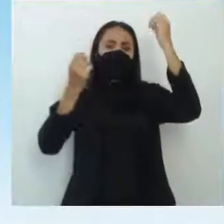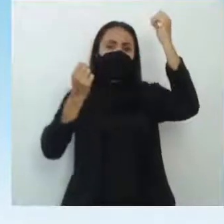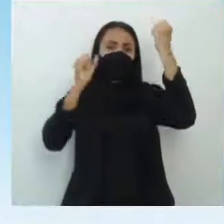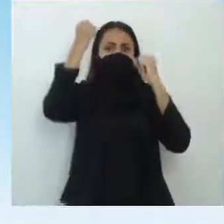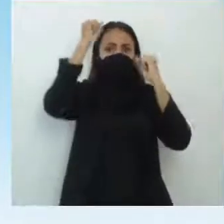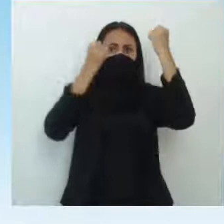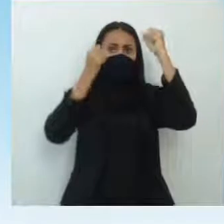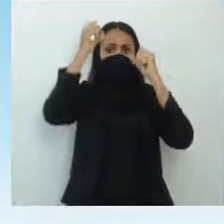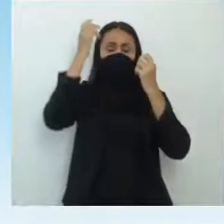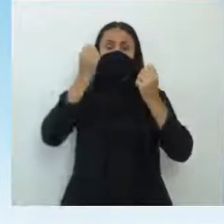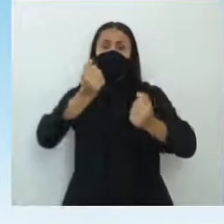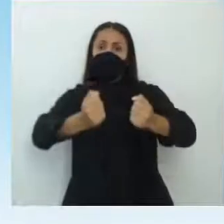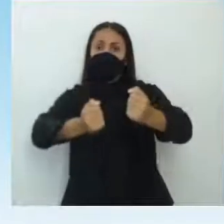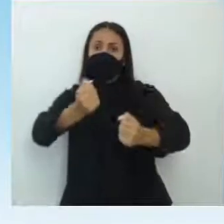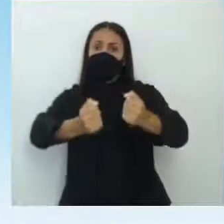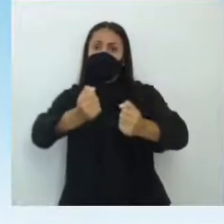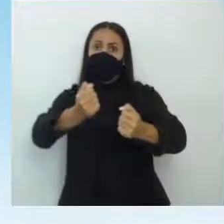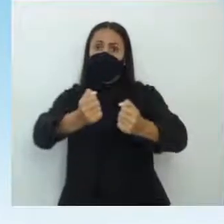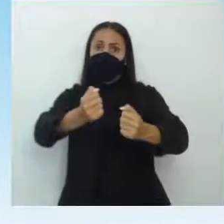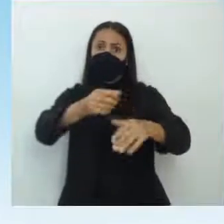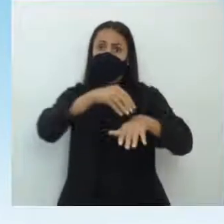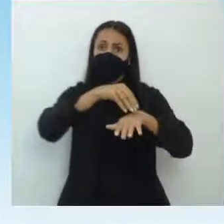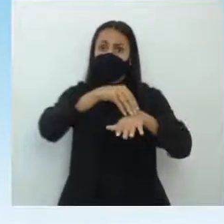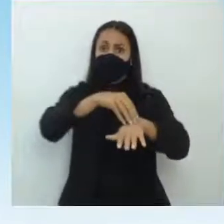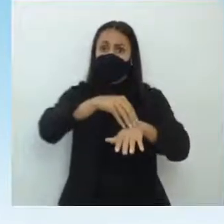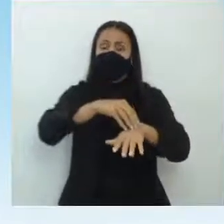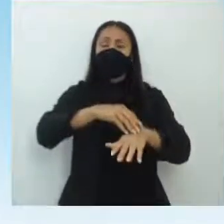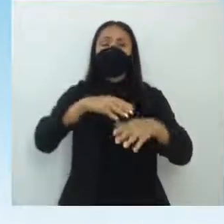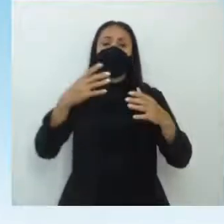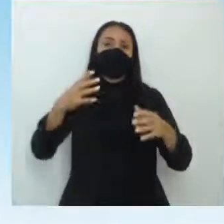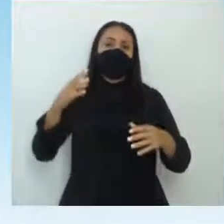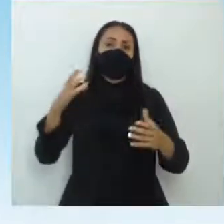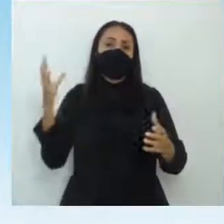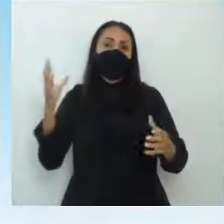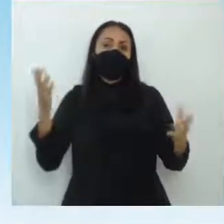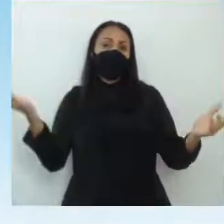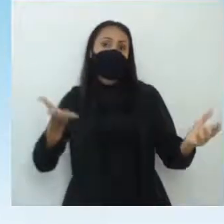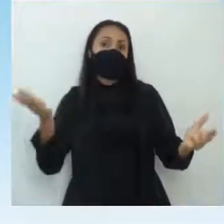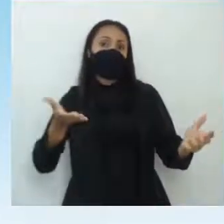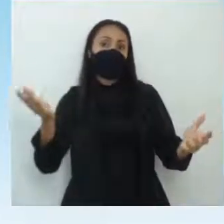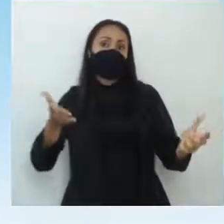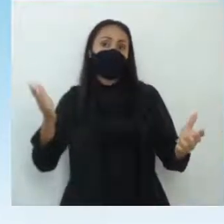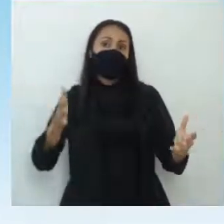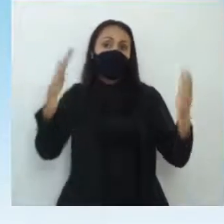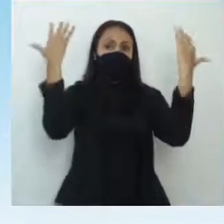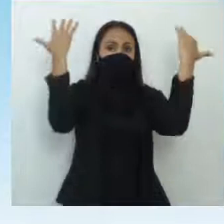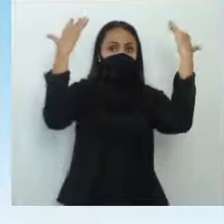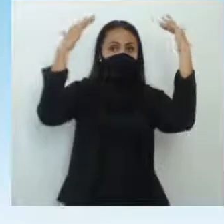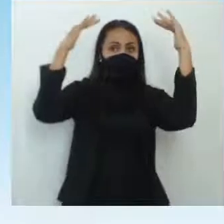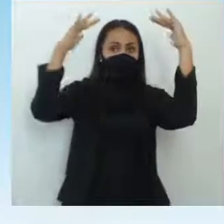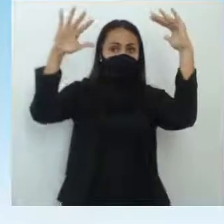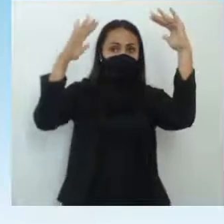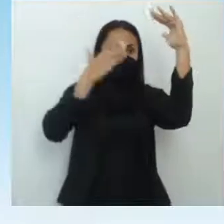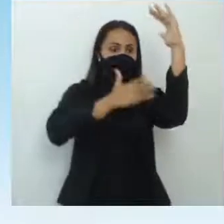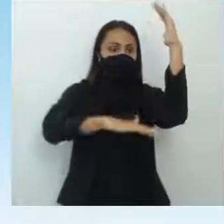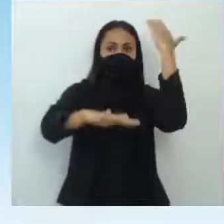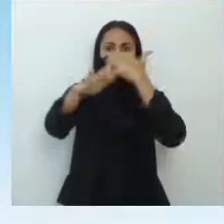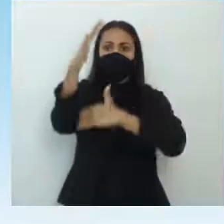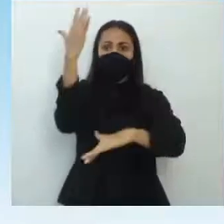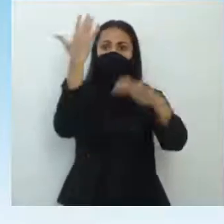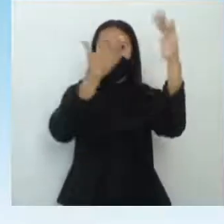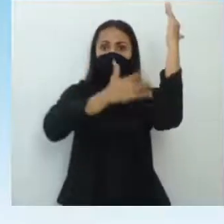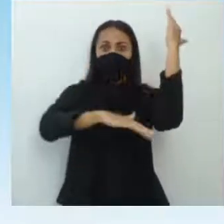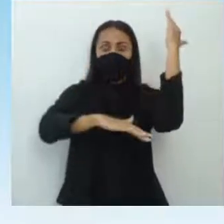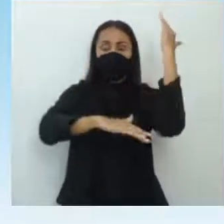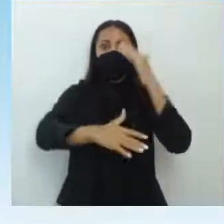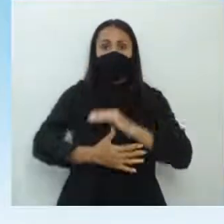automóveis. A produção também acelerou o desmatamento, o que também provocou alterações no clima.